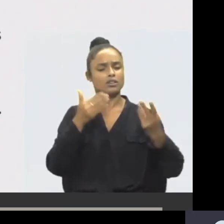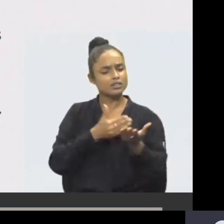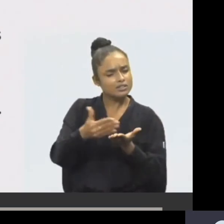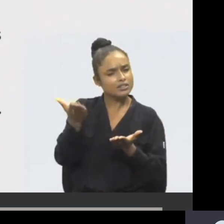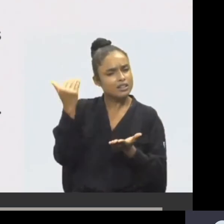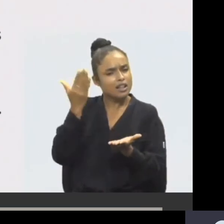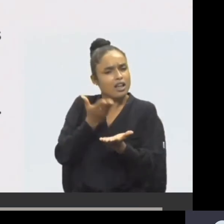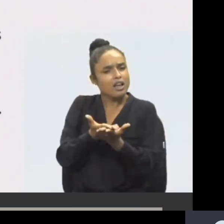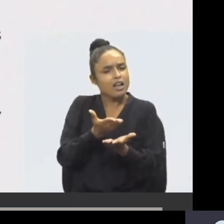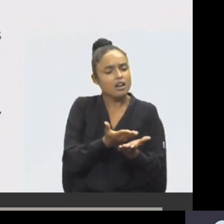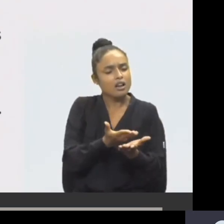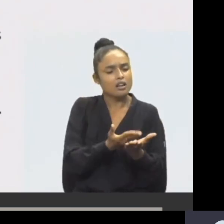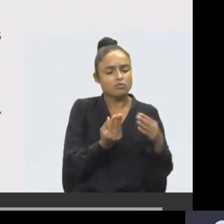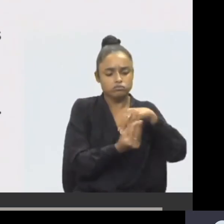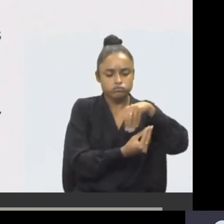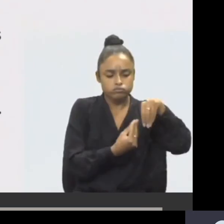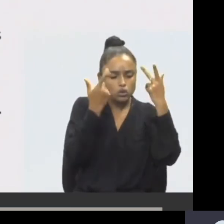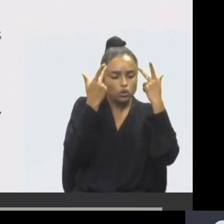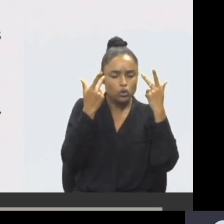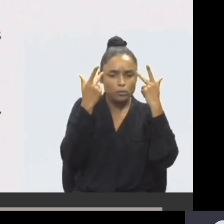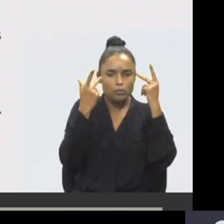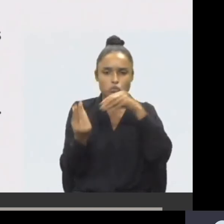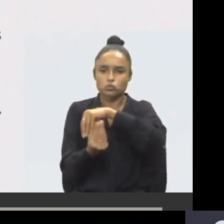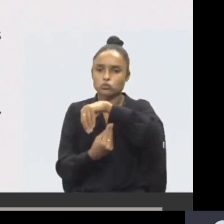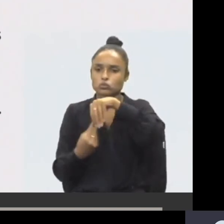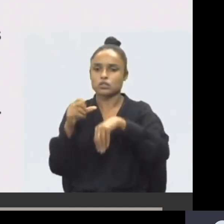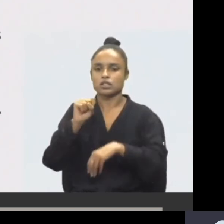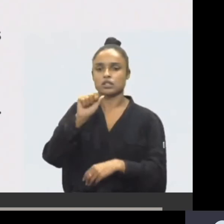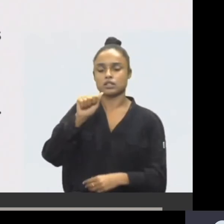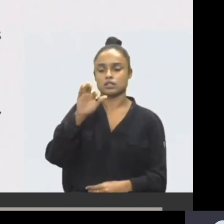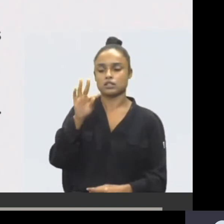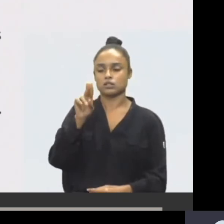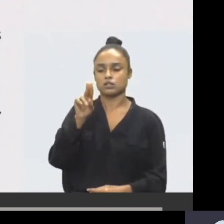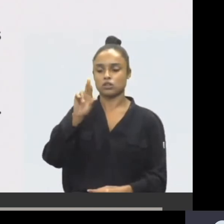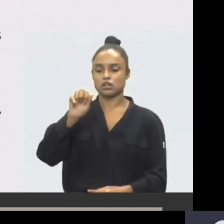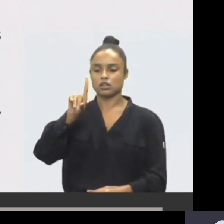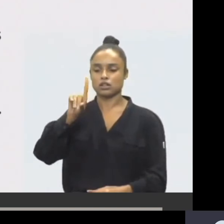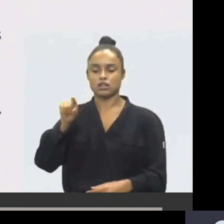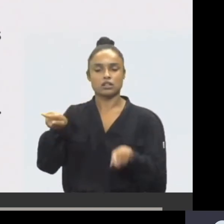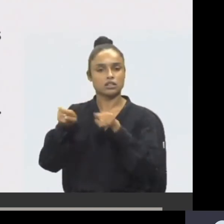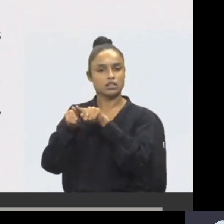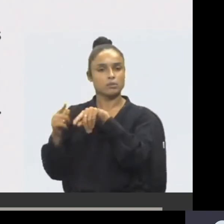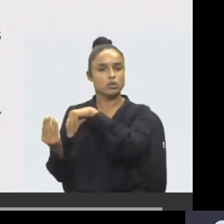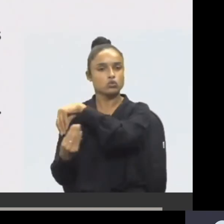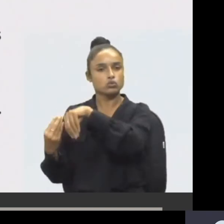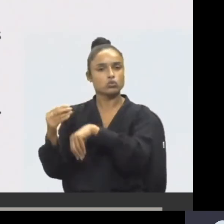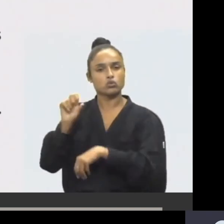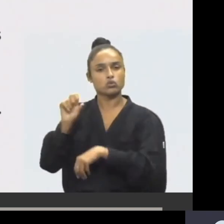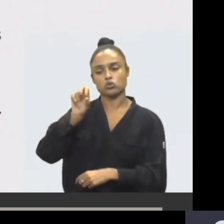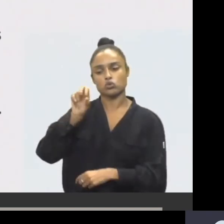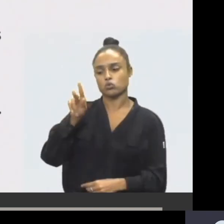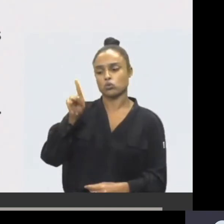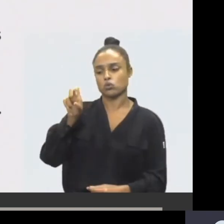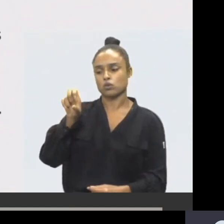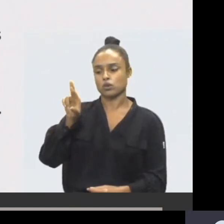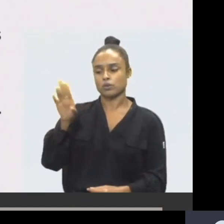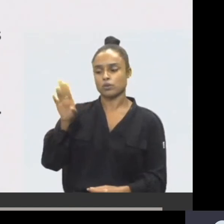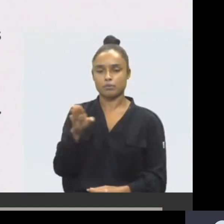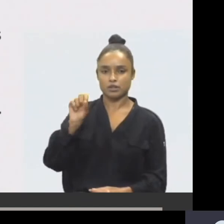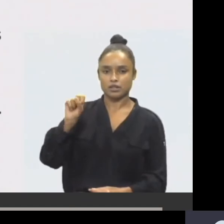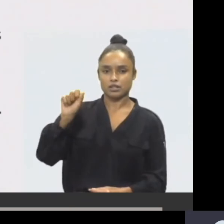uma solução normal, uma solução saturada e uma solução supersaturada. Então a solução saturada é aquela